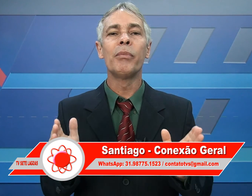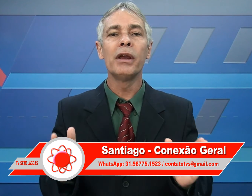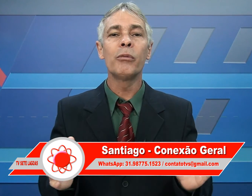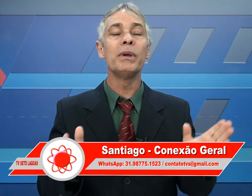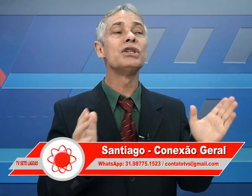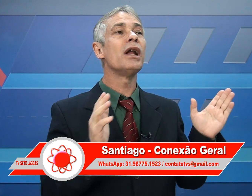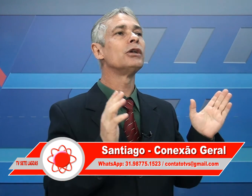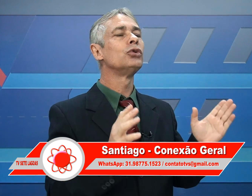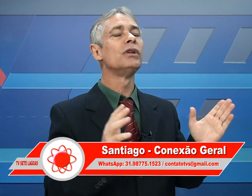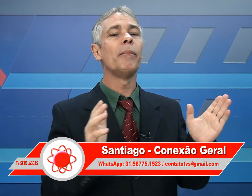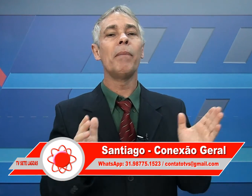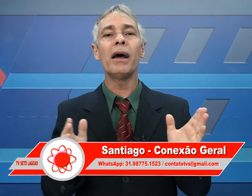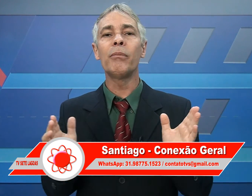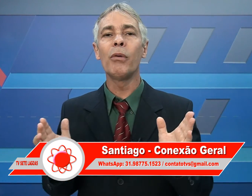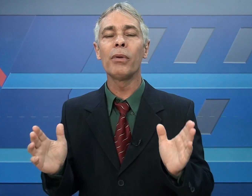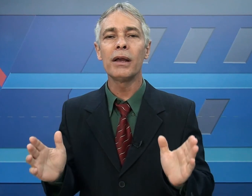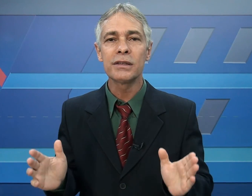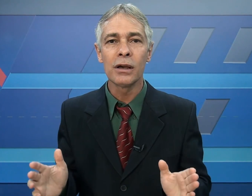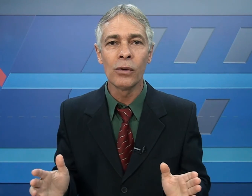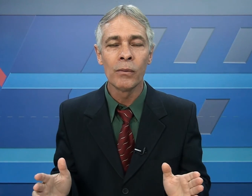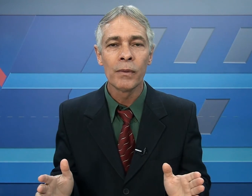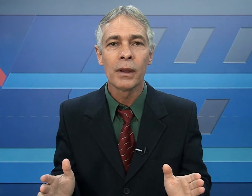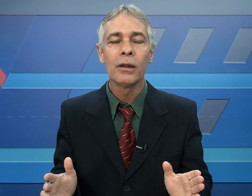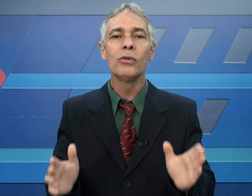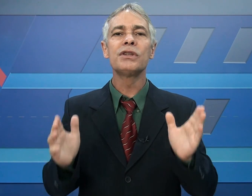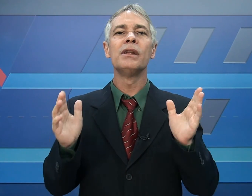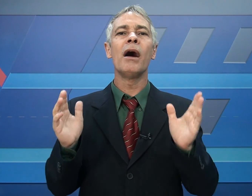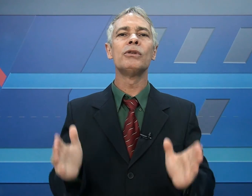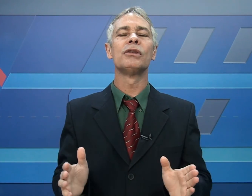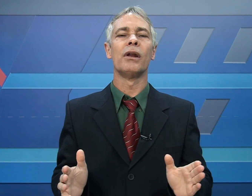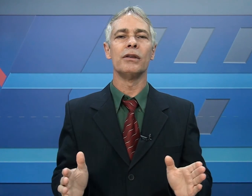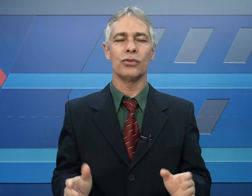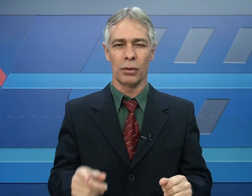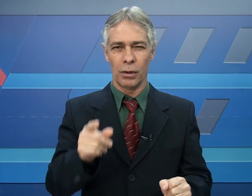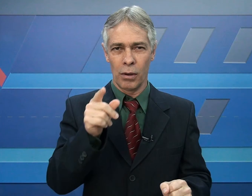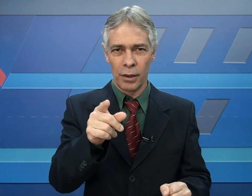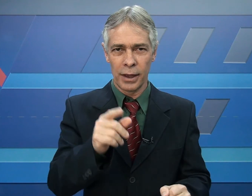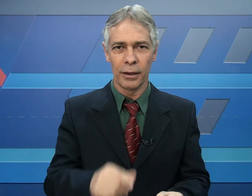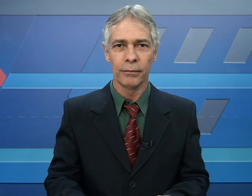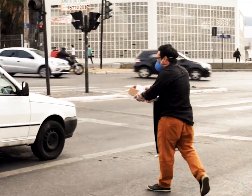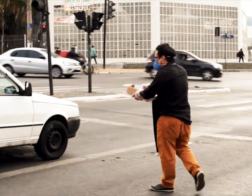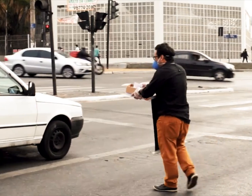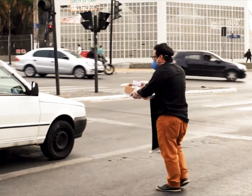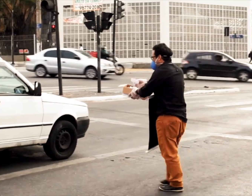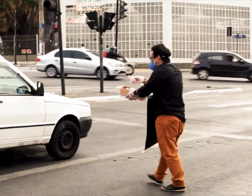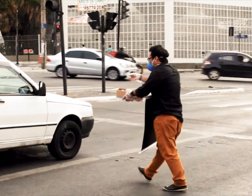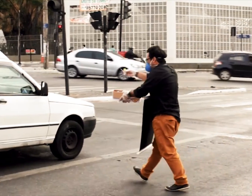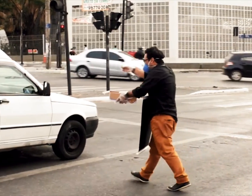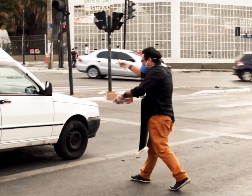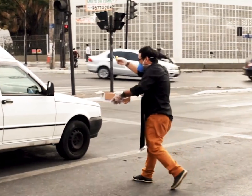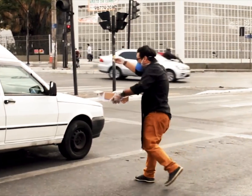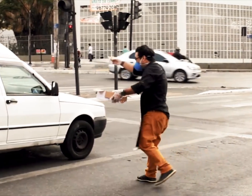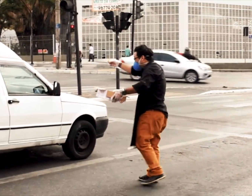buscar um emprego, pedir ajuda para a população no sinal de trânsito. Roda aí.